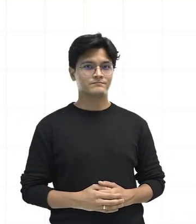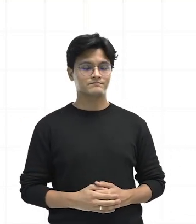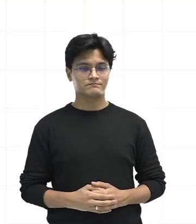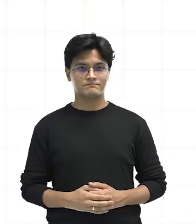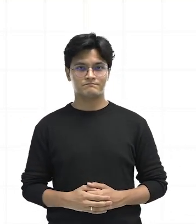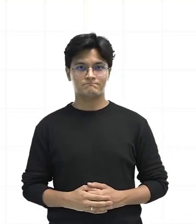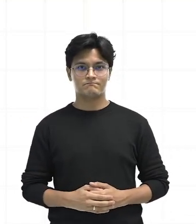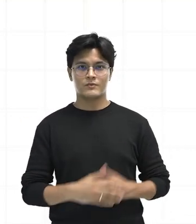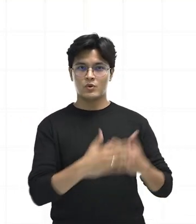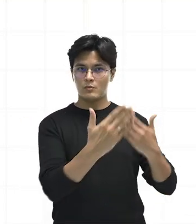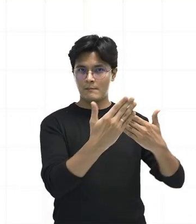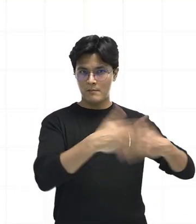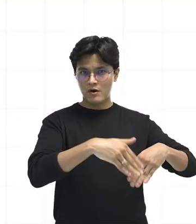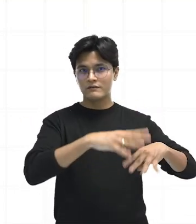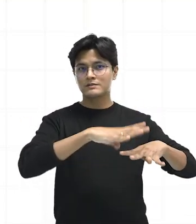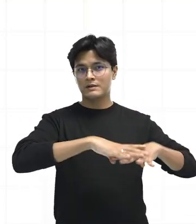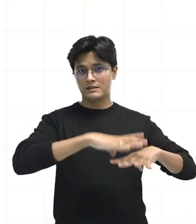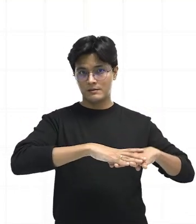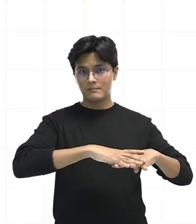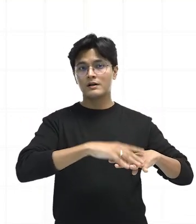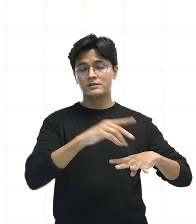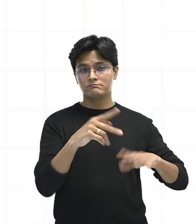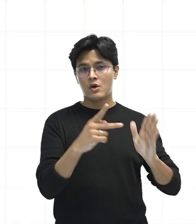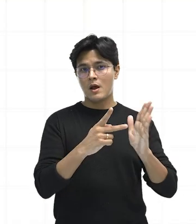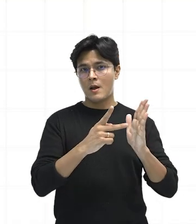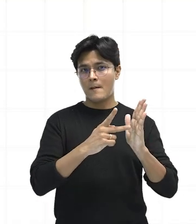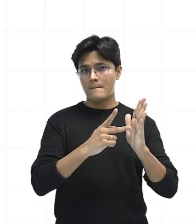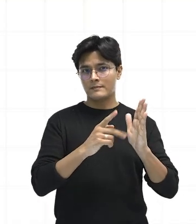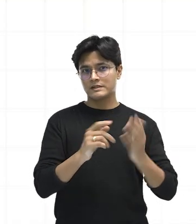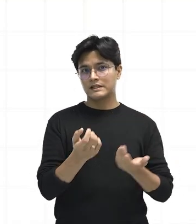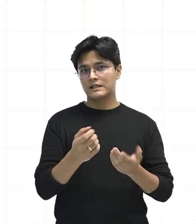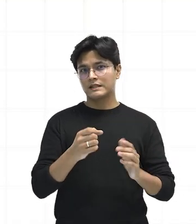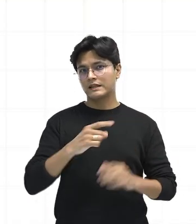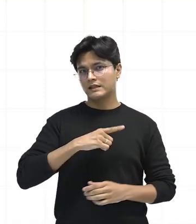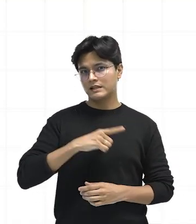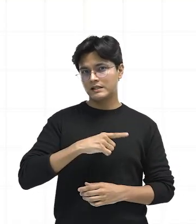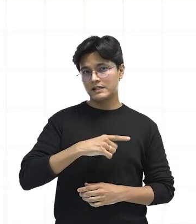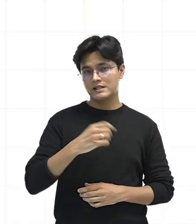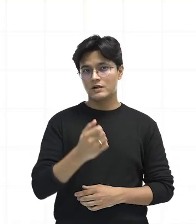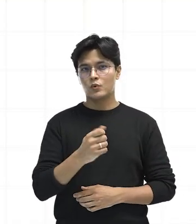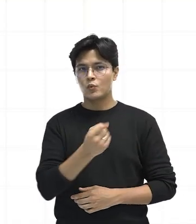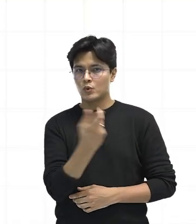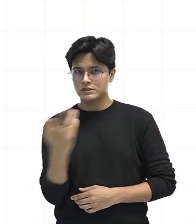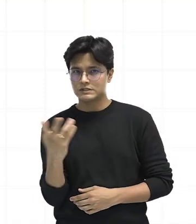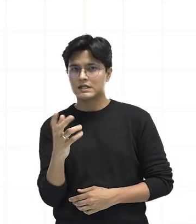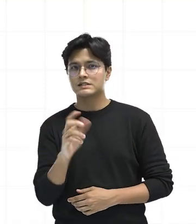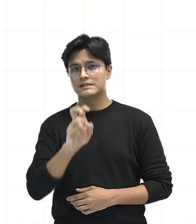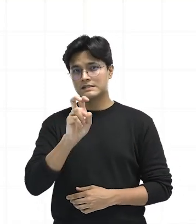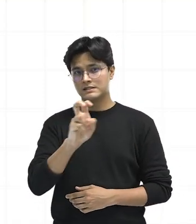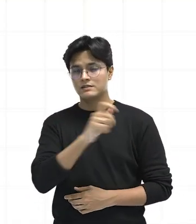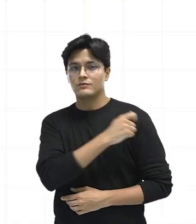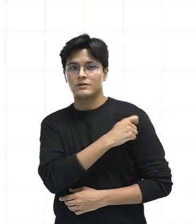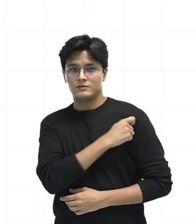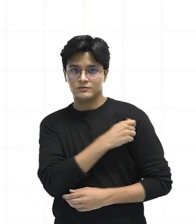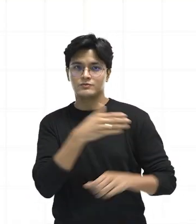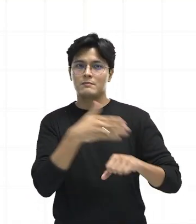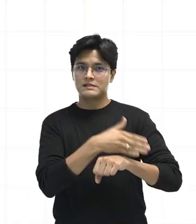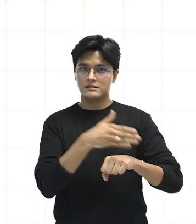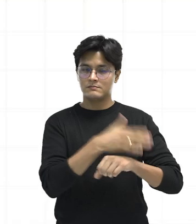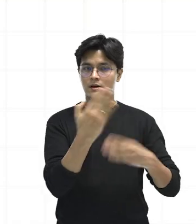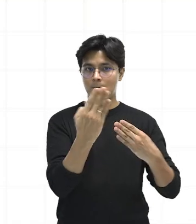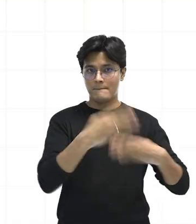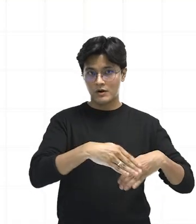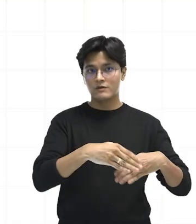Em um teste de matemática, as notas de 5 alunos foram as seguintes. Vejam, aqui estão as notas,